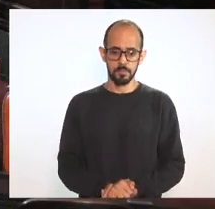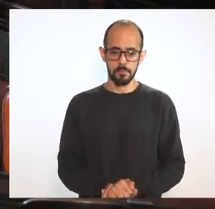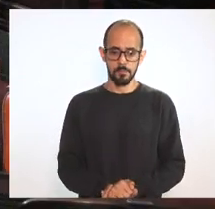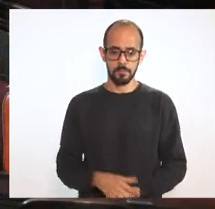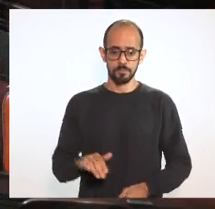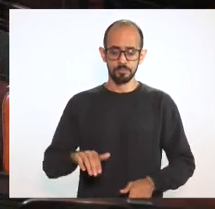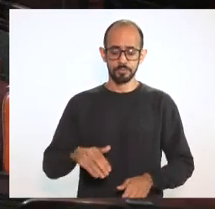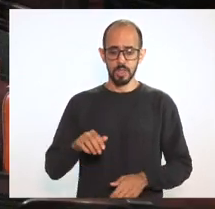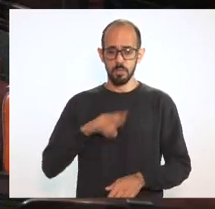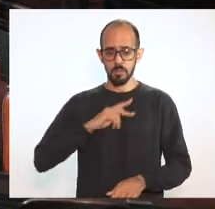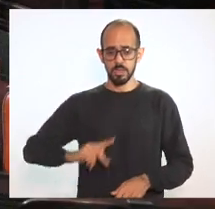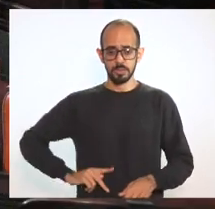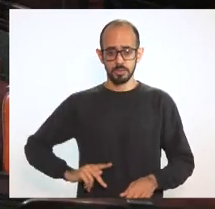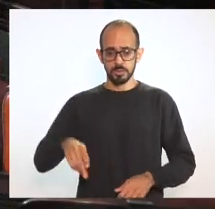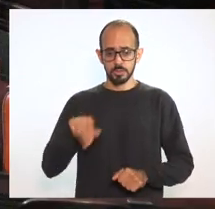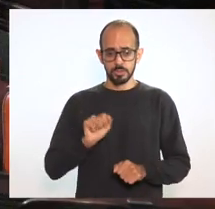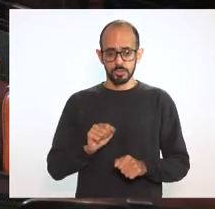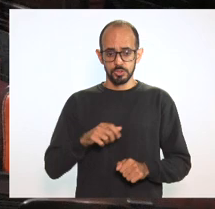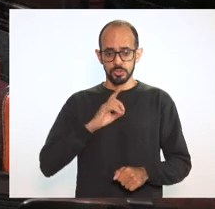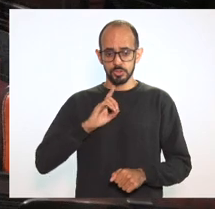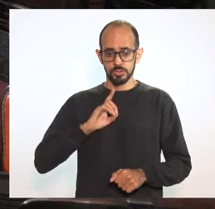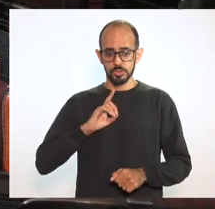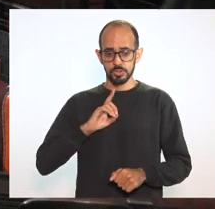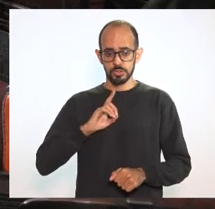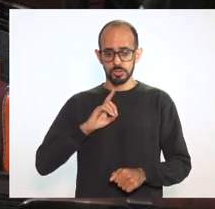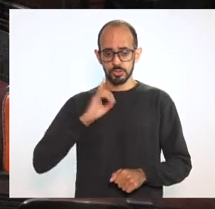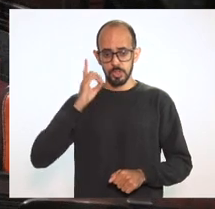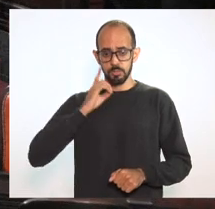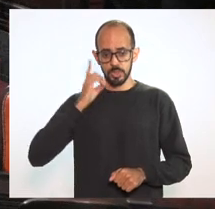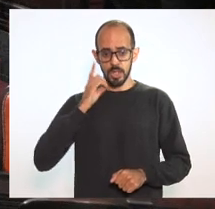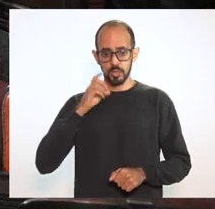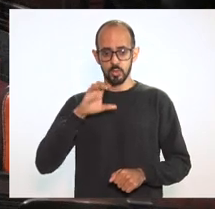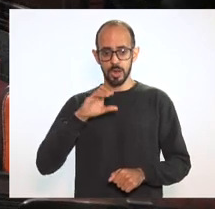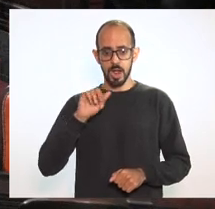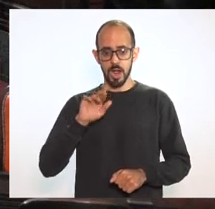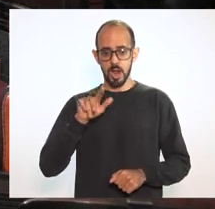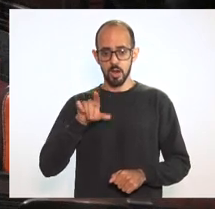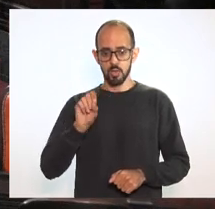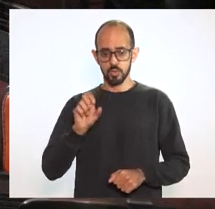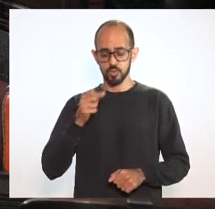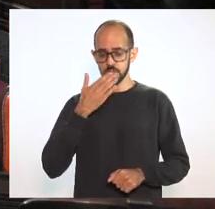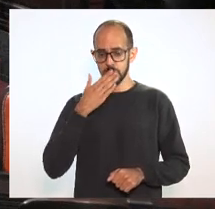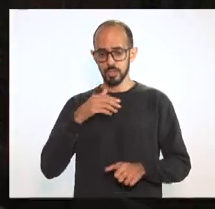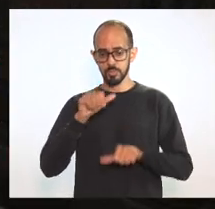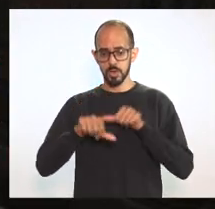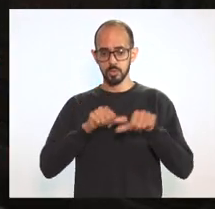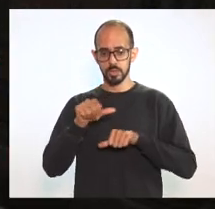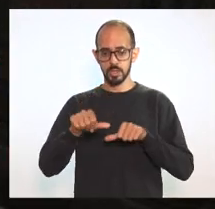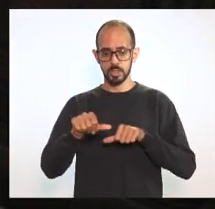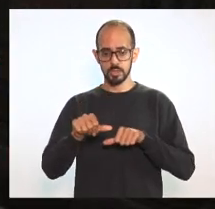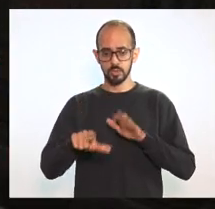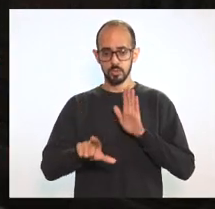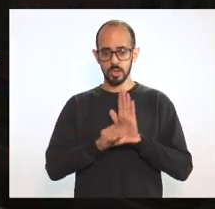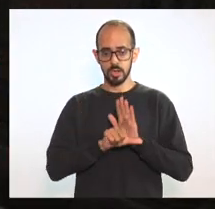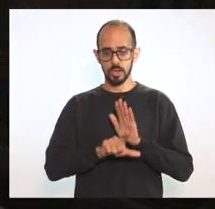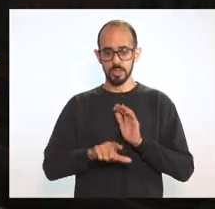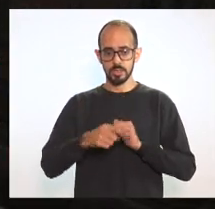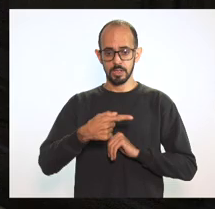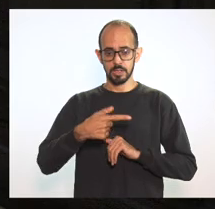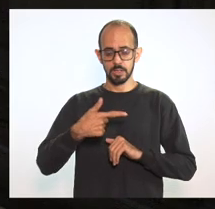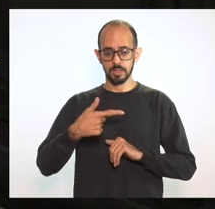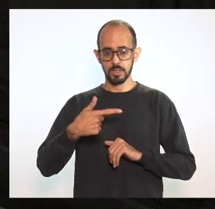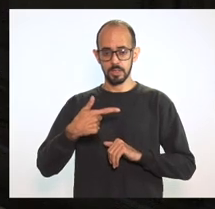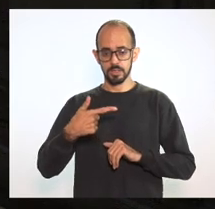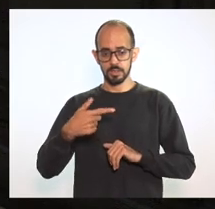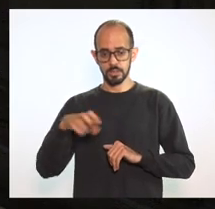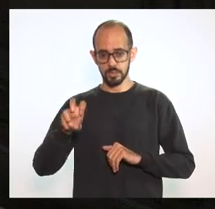Senhor presidente, o deputado Carlos Macedo altera, pretende alterar a lei 7.275 de 2016 para garantir